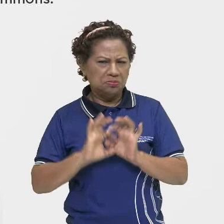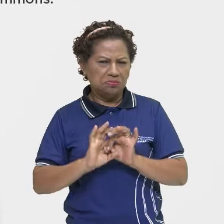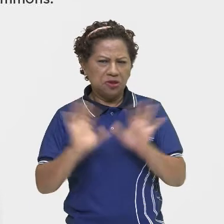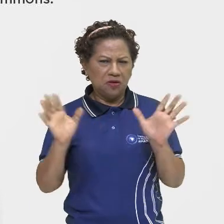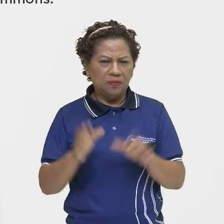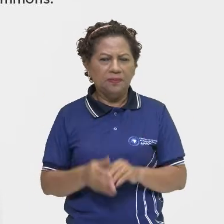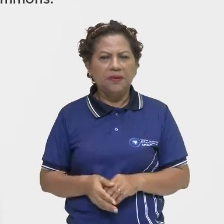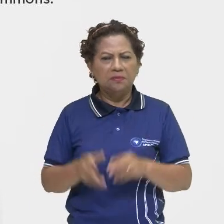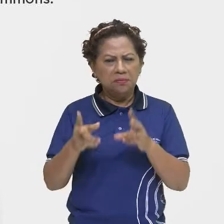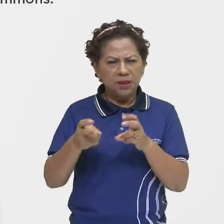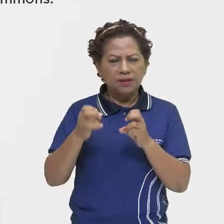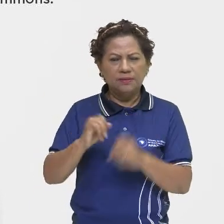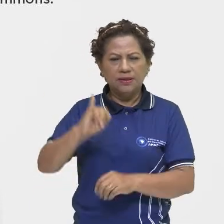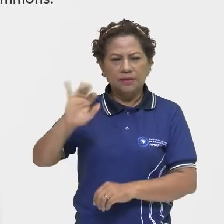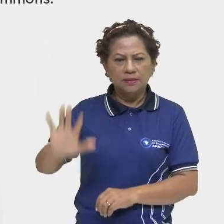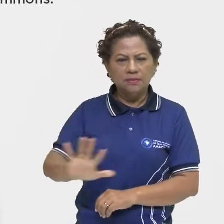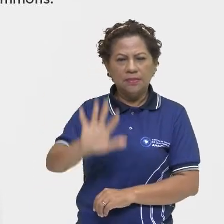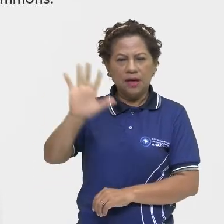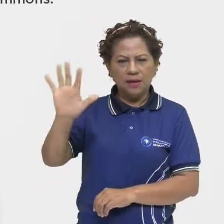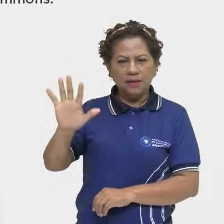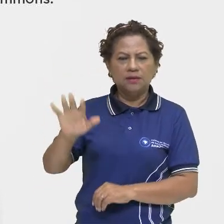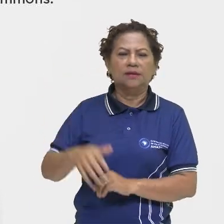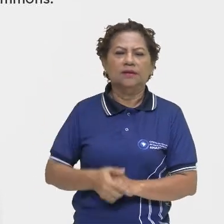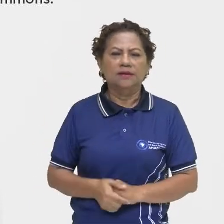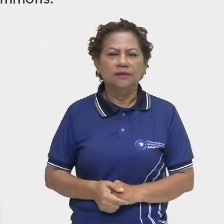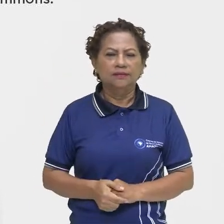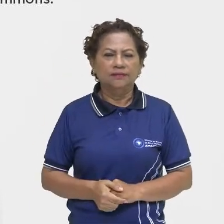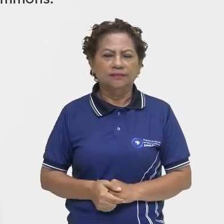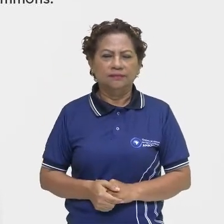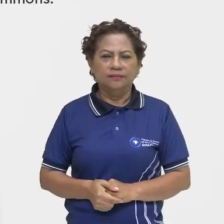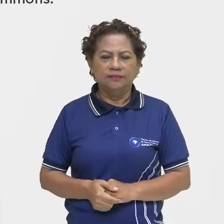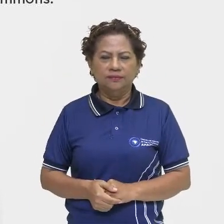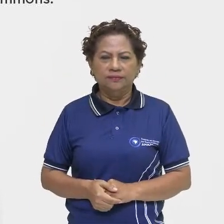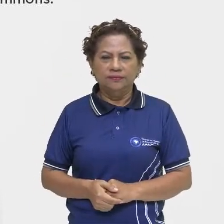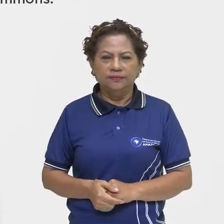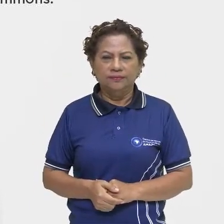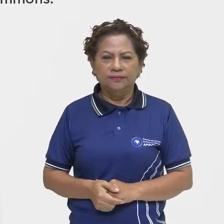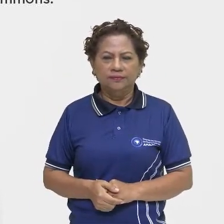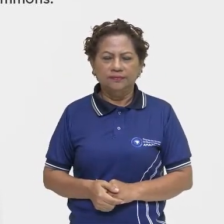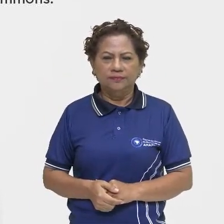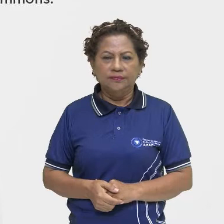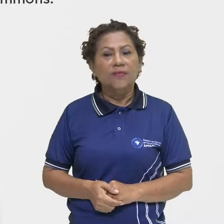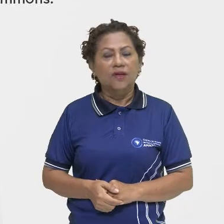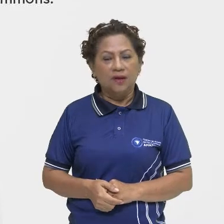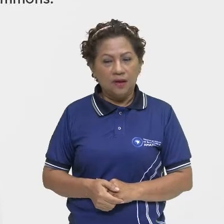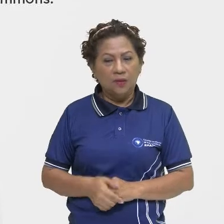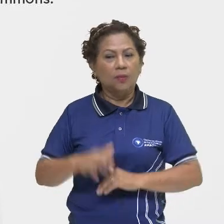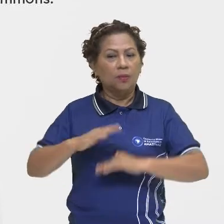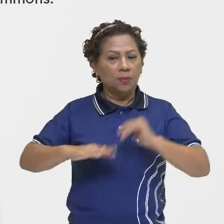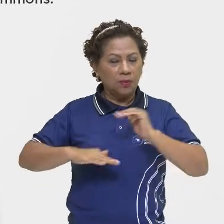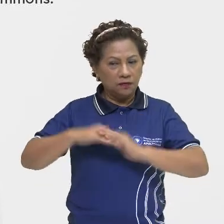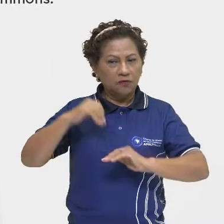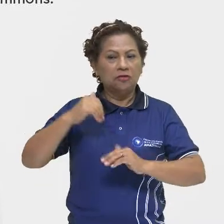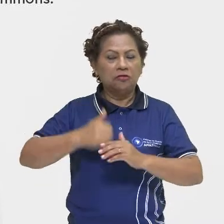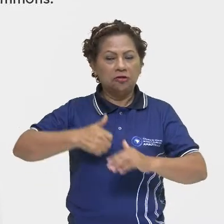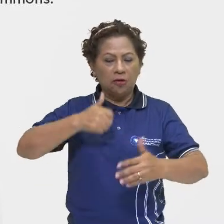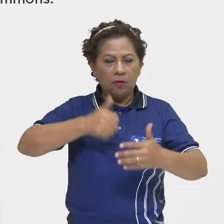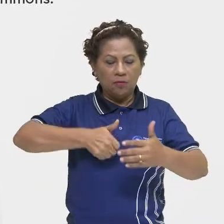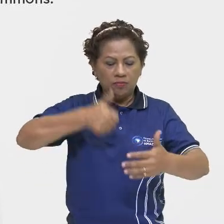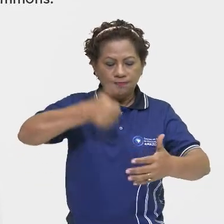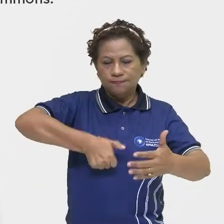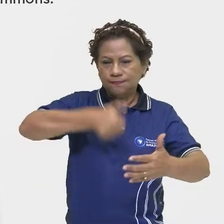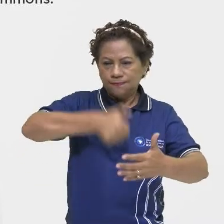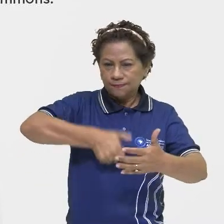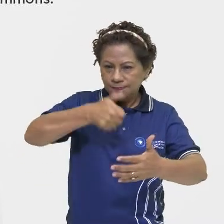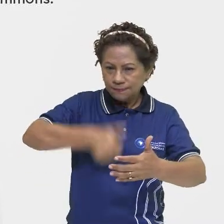imagem aí, né? É um trabalho de grafite. Aí a gente tem escrito Altamira